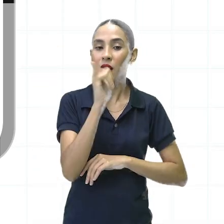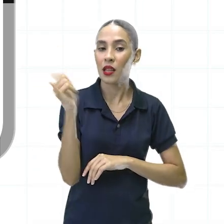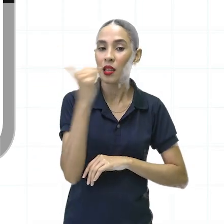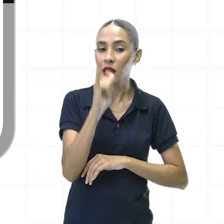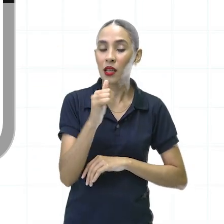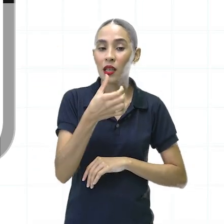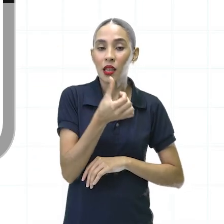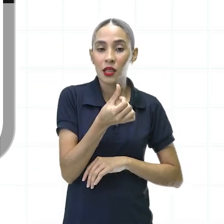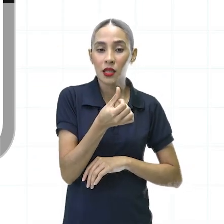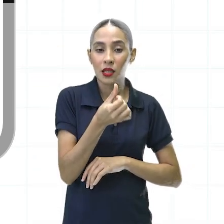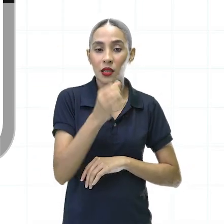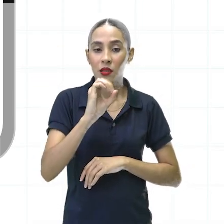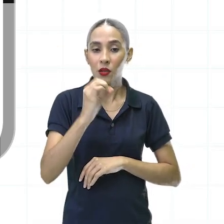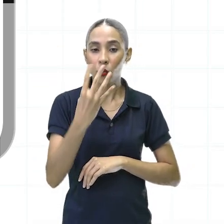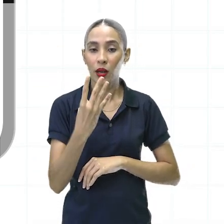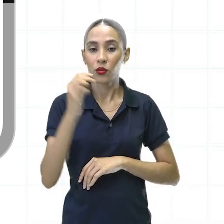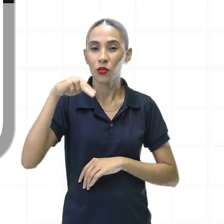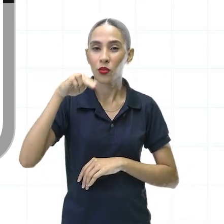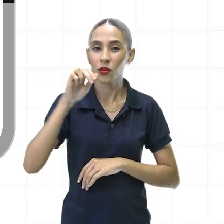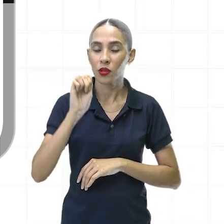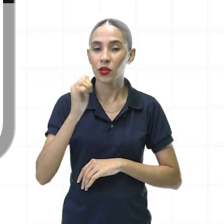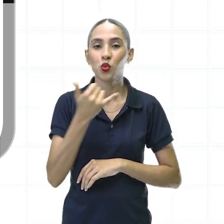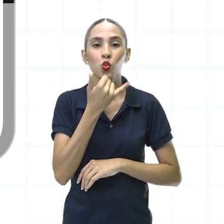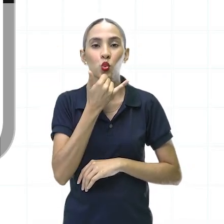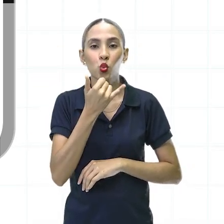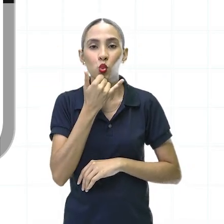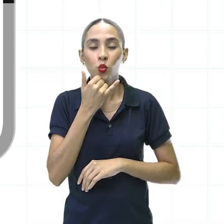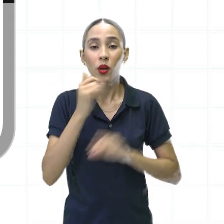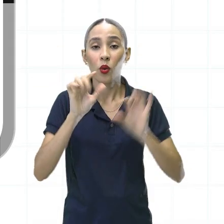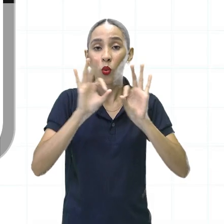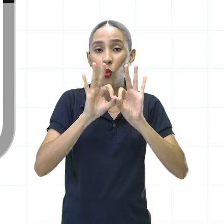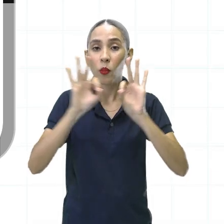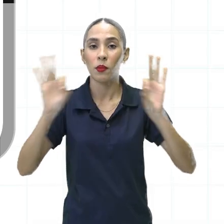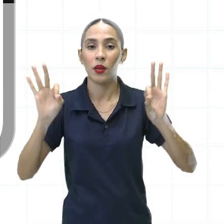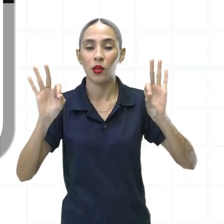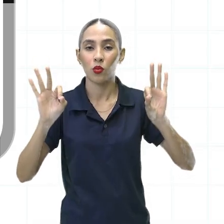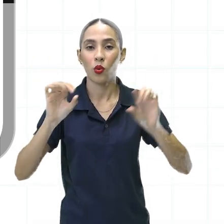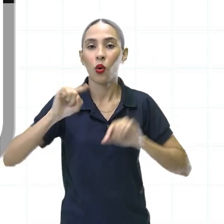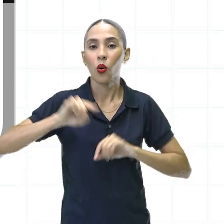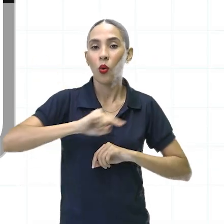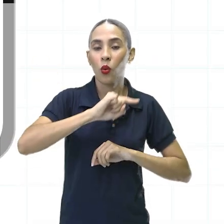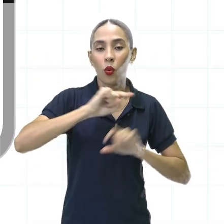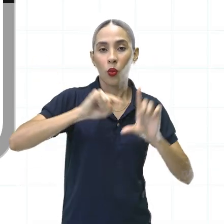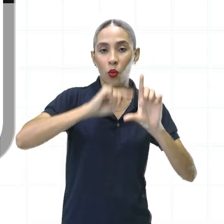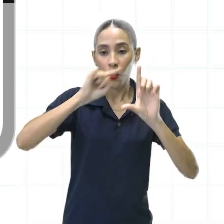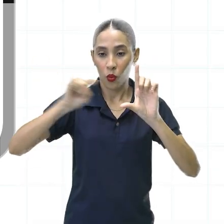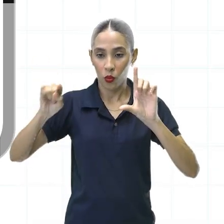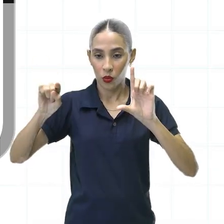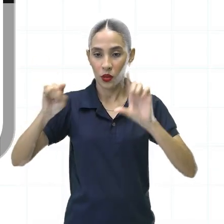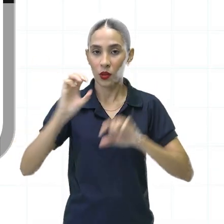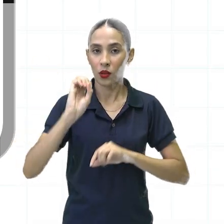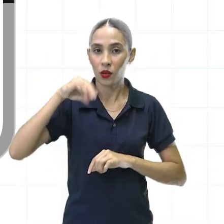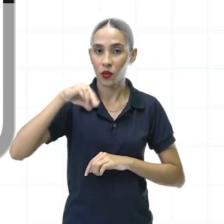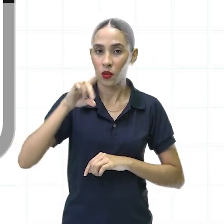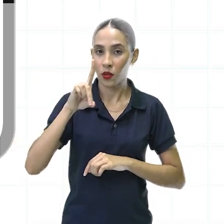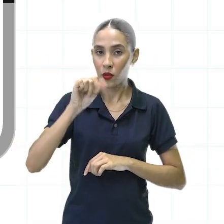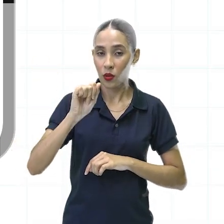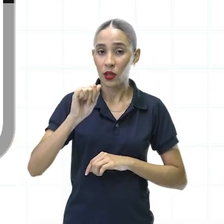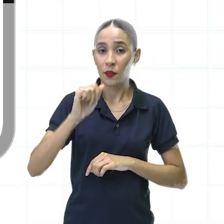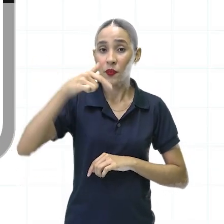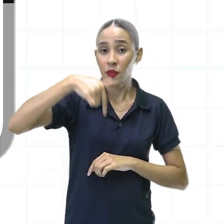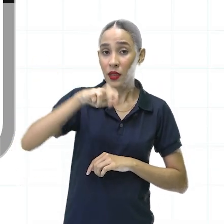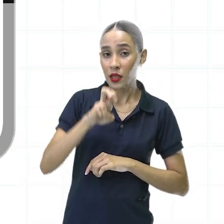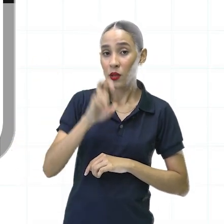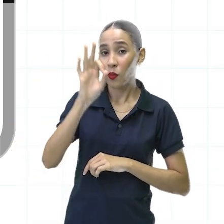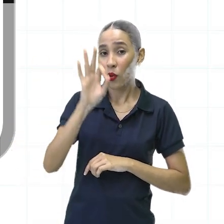de 604 nanômetros. Frequência não, desculpe, isso é o comprimento de onda, né? Em